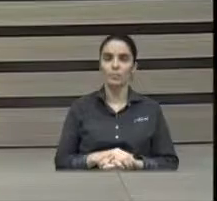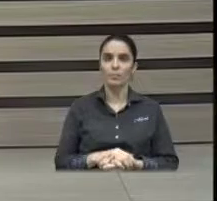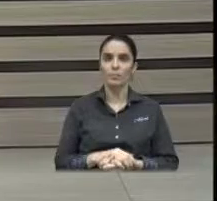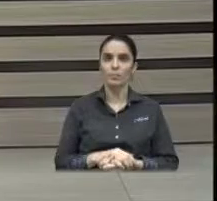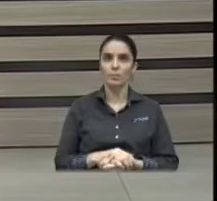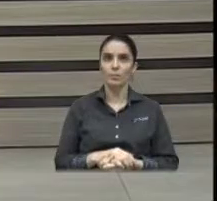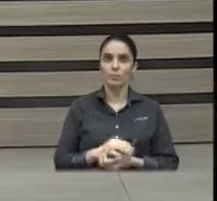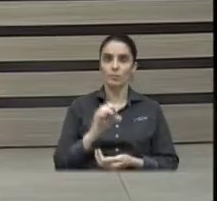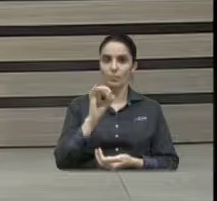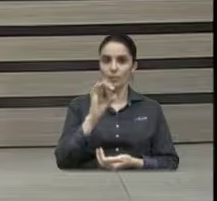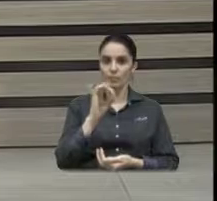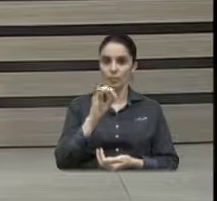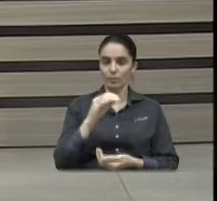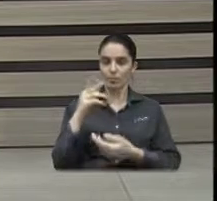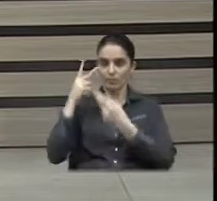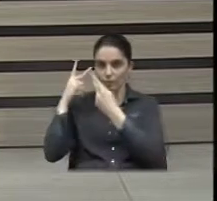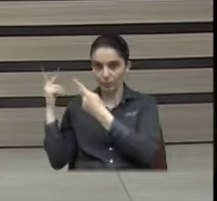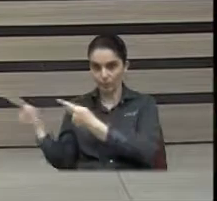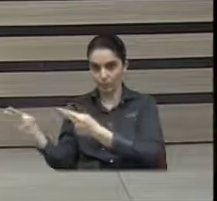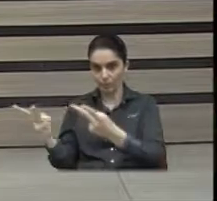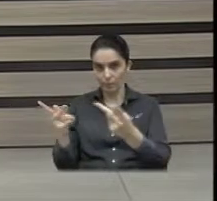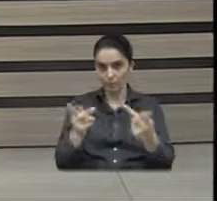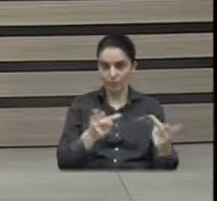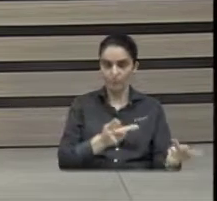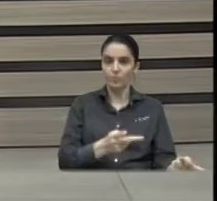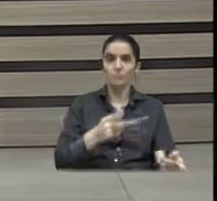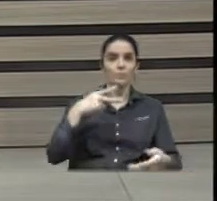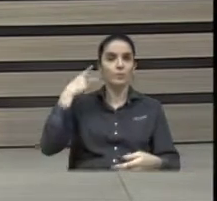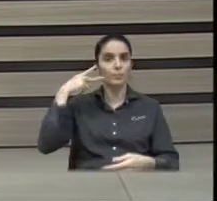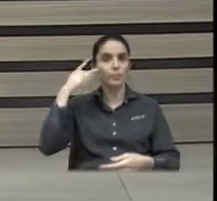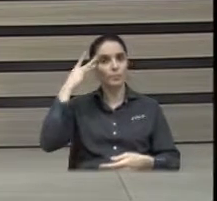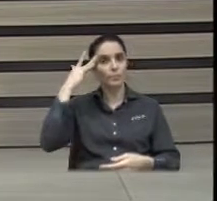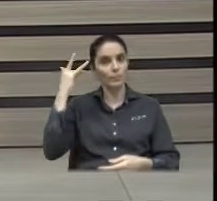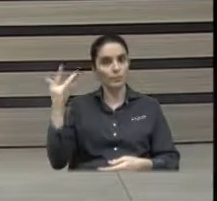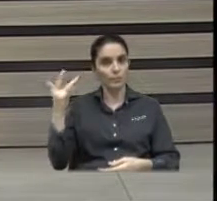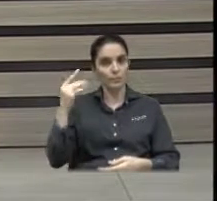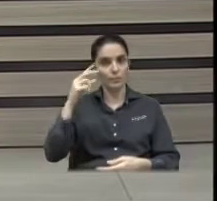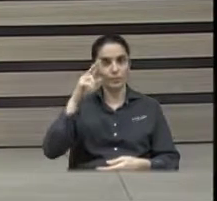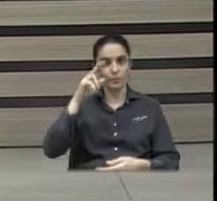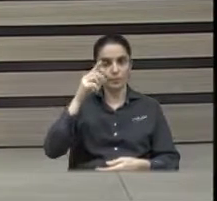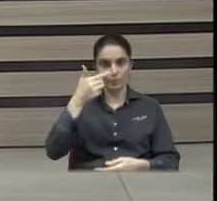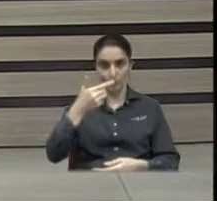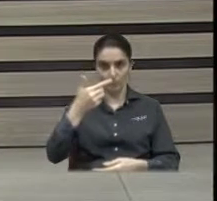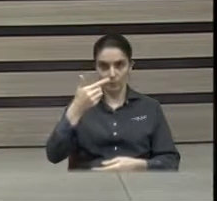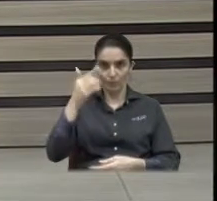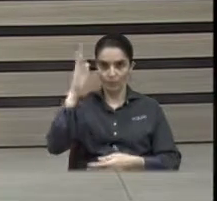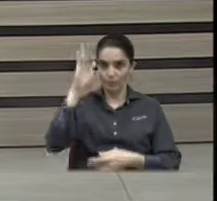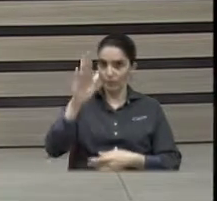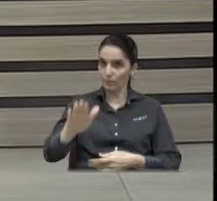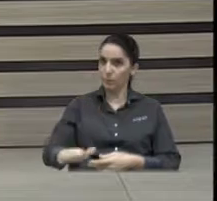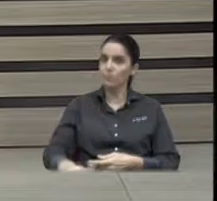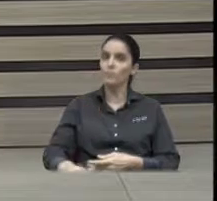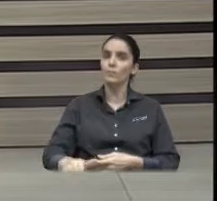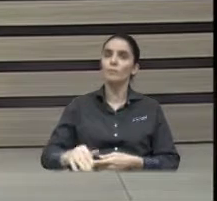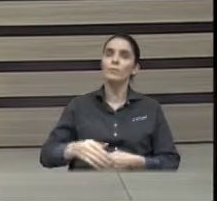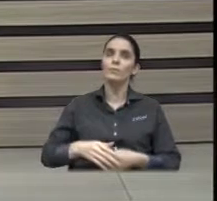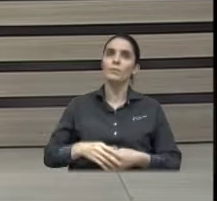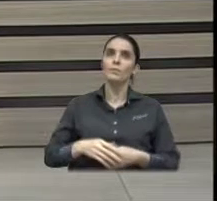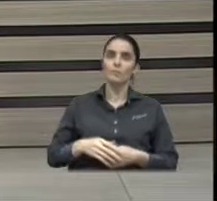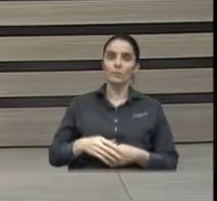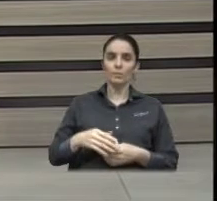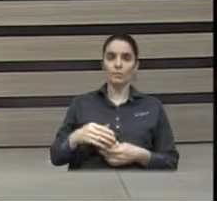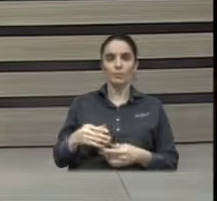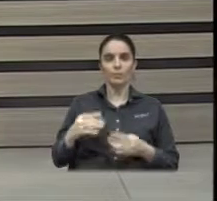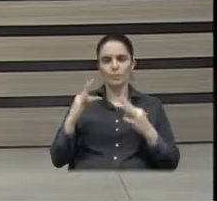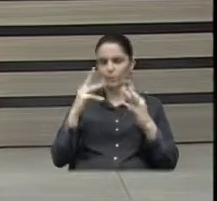queria só fazer um convite aos vereadores, que amanhã, às 2 horas, aqui no plenário da Câmara Municipal, não só aos vereadores, a